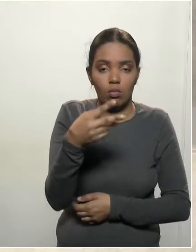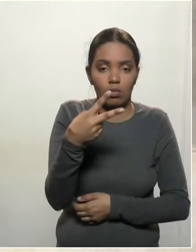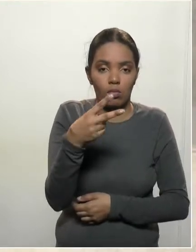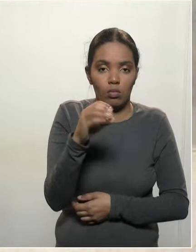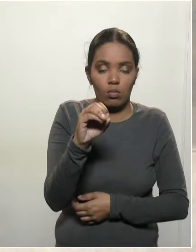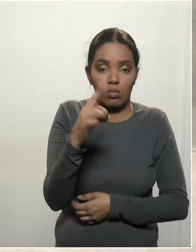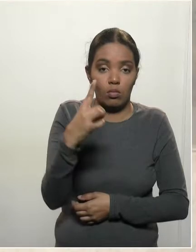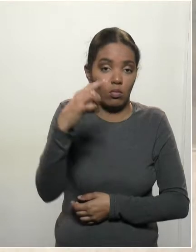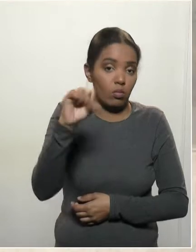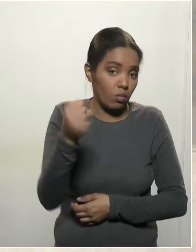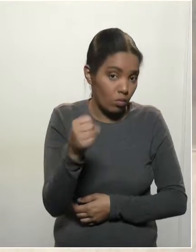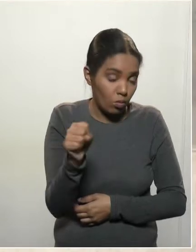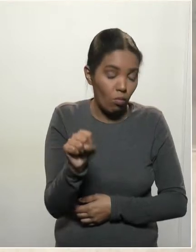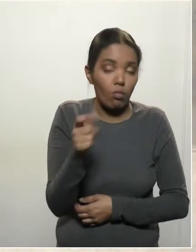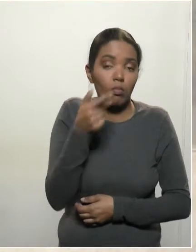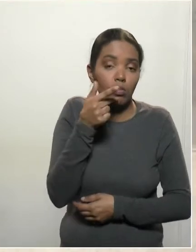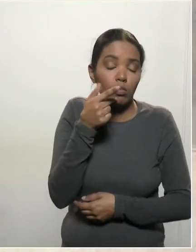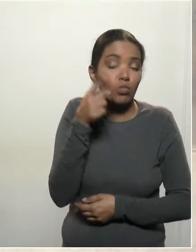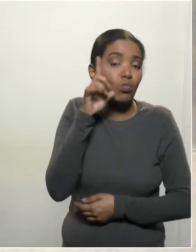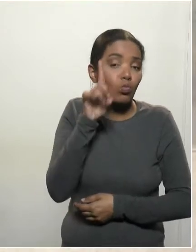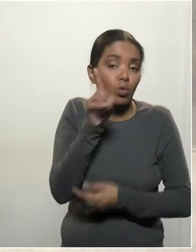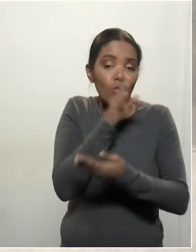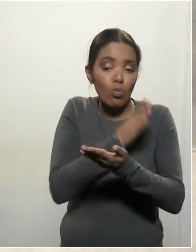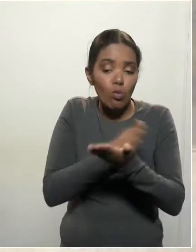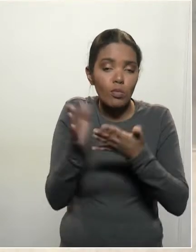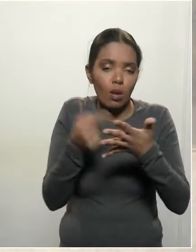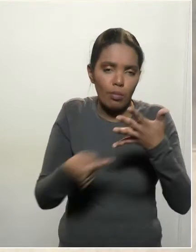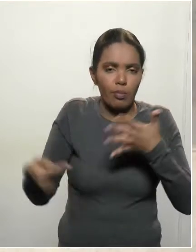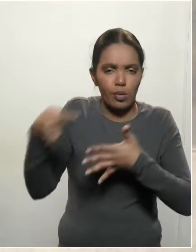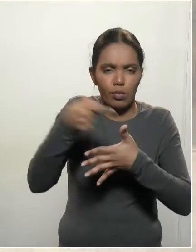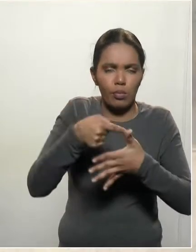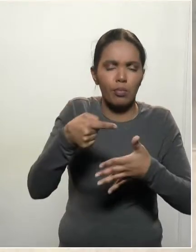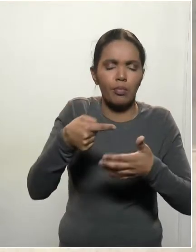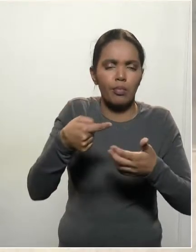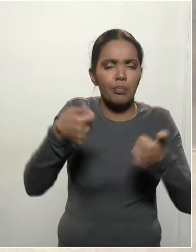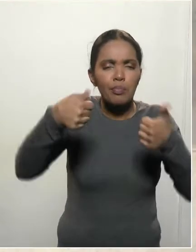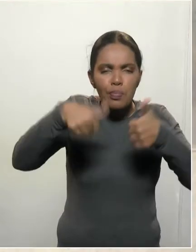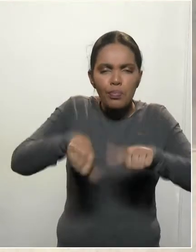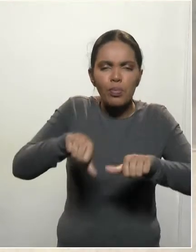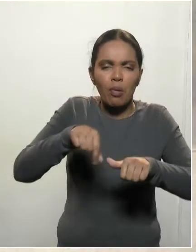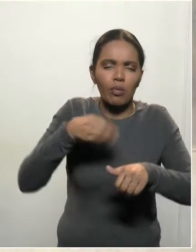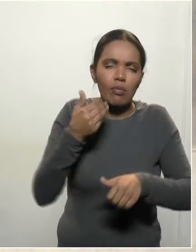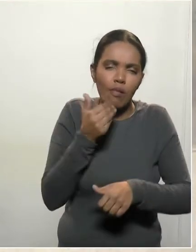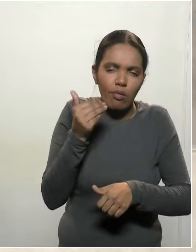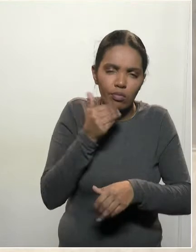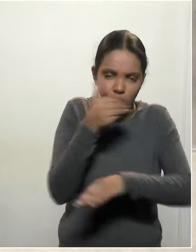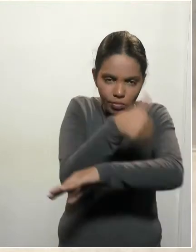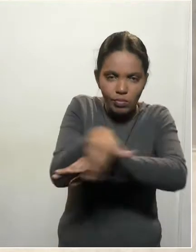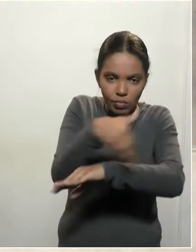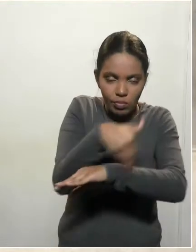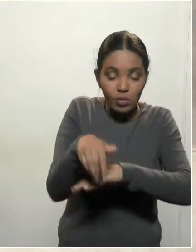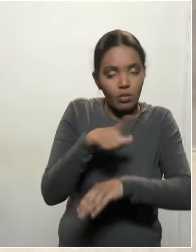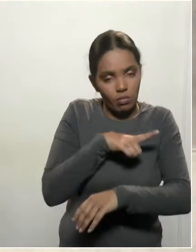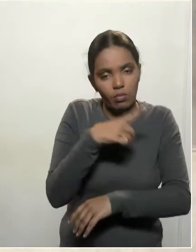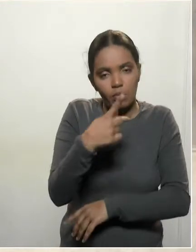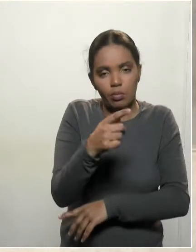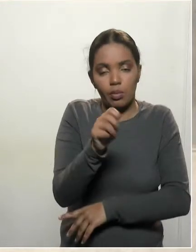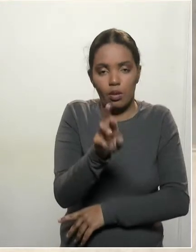possui cronograma de execução em atividade, priorizando os piores trechos, sendo que a